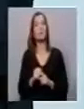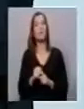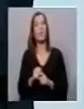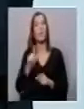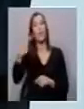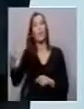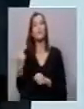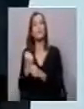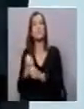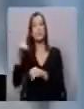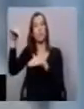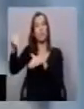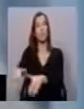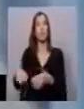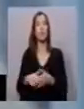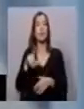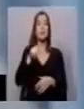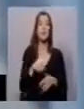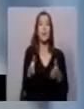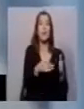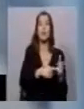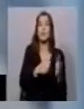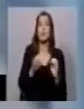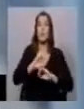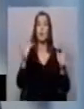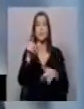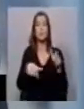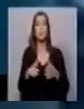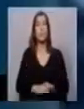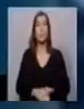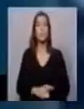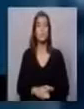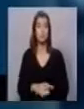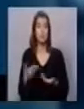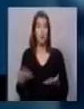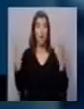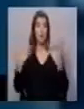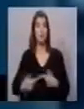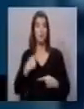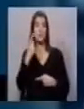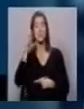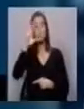dos serviços e, por outro lado, as necessidades óbvias das pessoas. Mas essas são duas bandeiras deste orçamento. O Ministro das Finanças e o